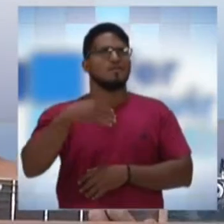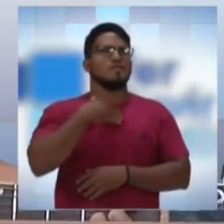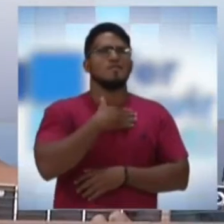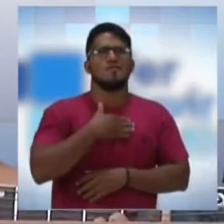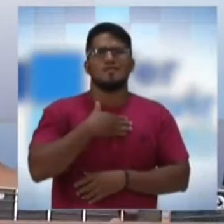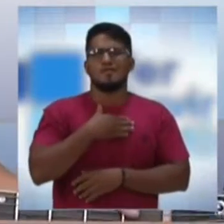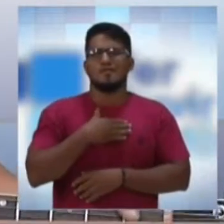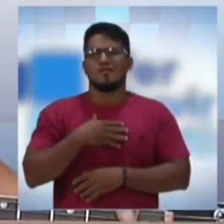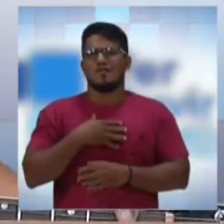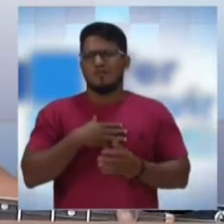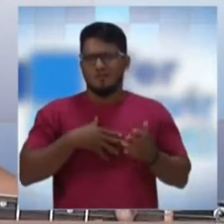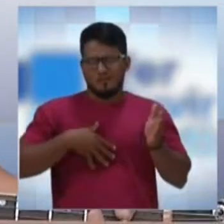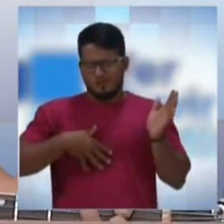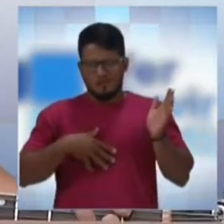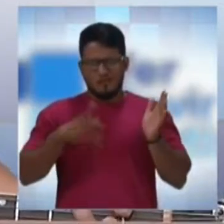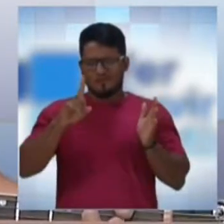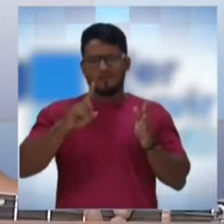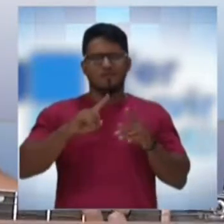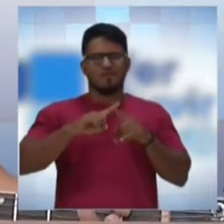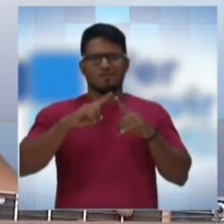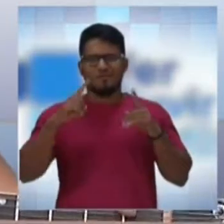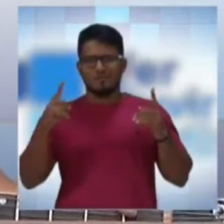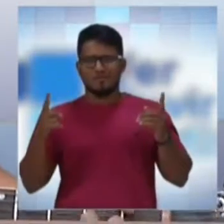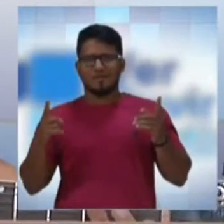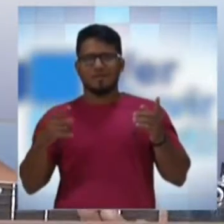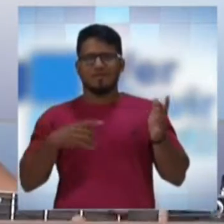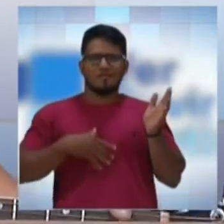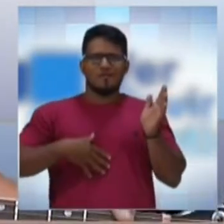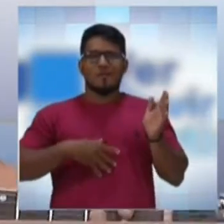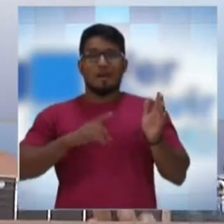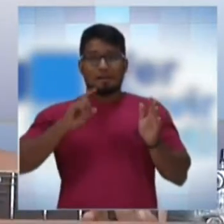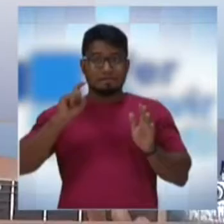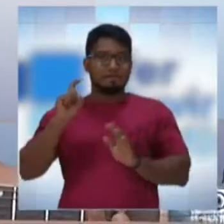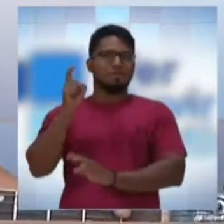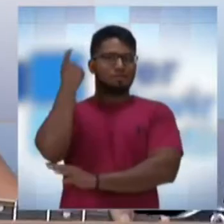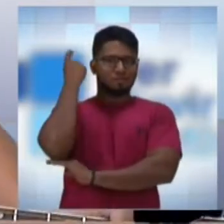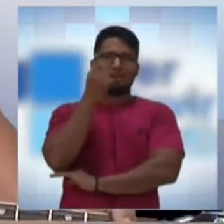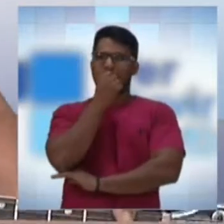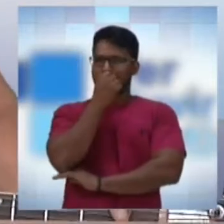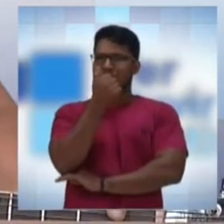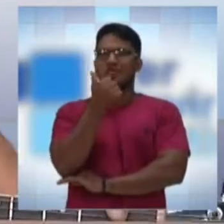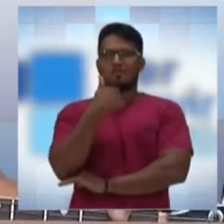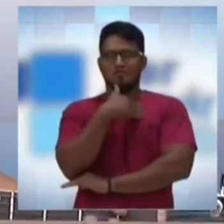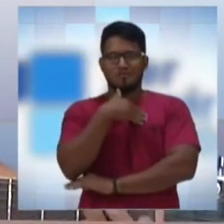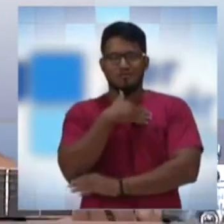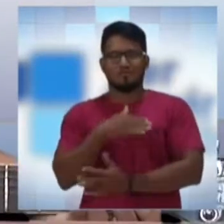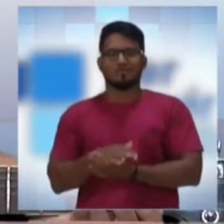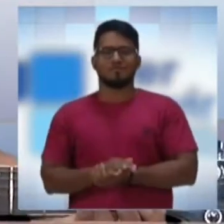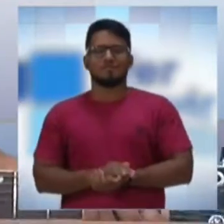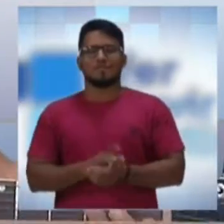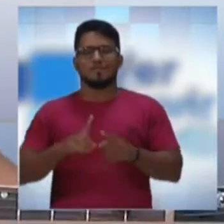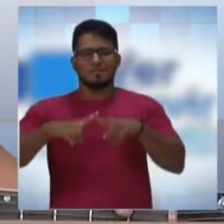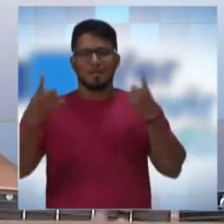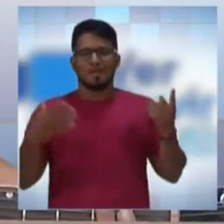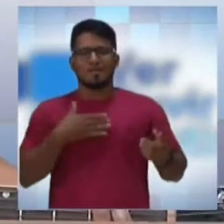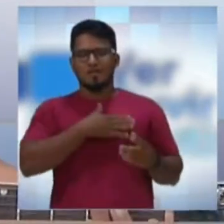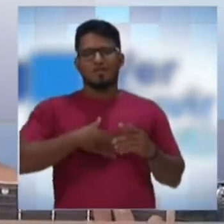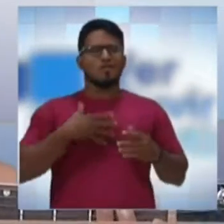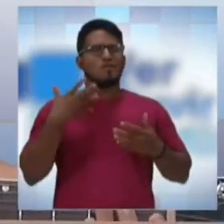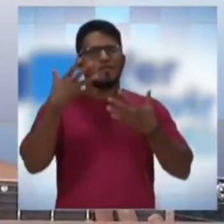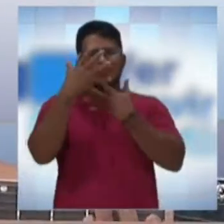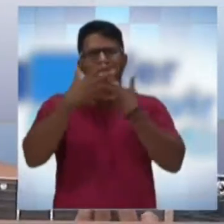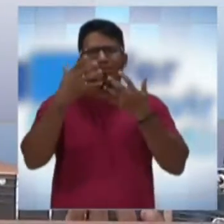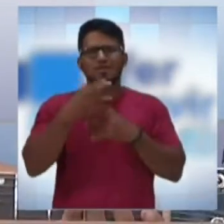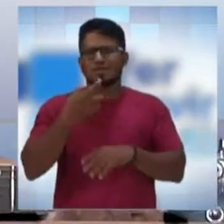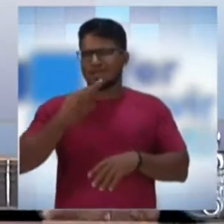gosto... Eu não gosto muito de forró, não, mas eu gosto de... Os forrós das antigas é bem legal também. Mas eu